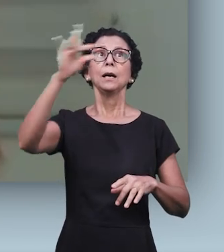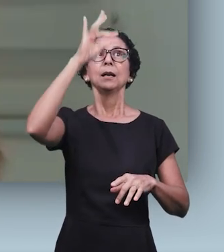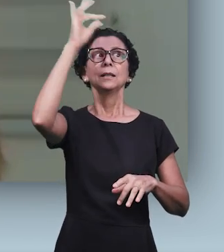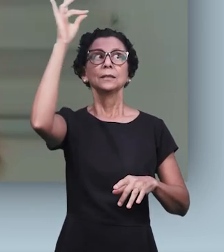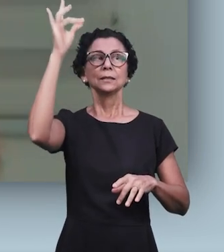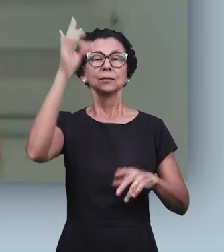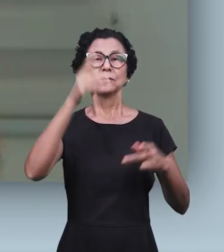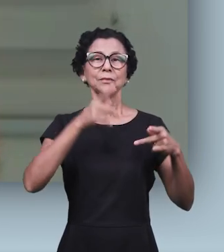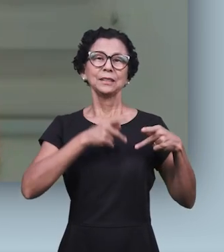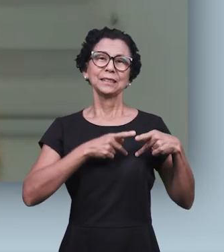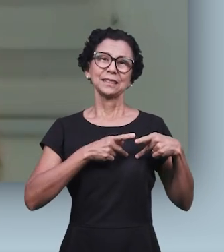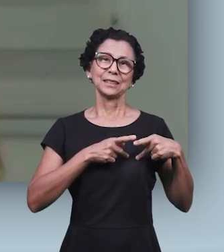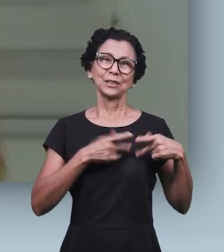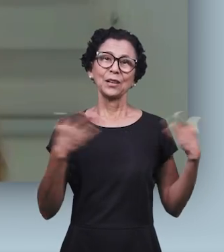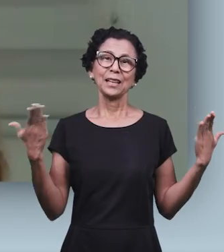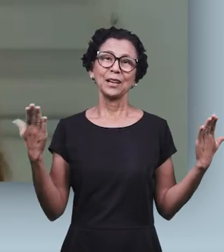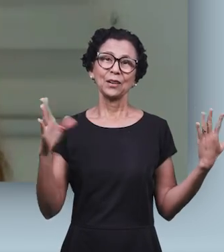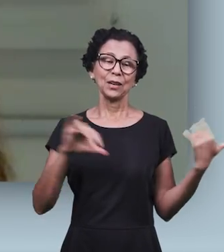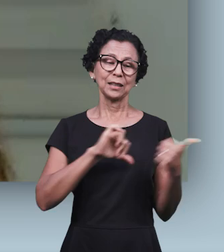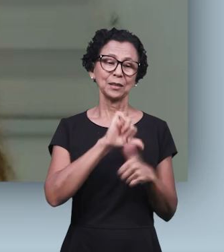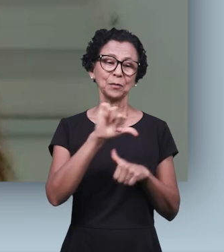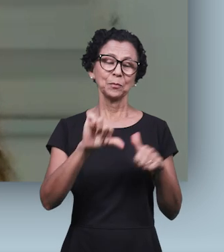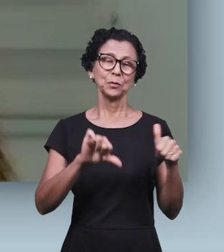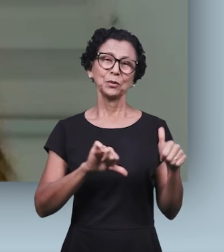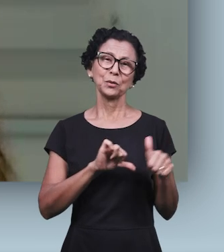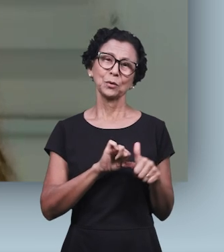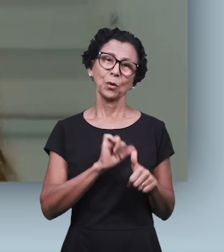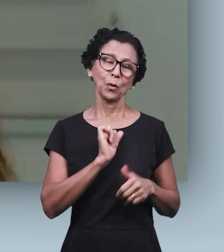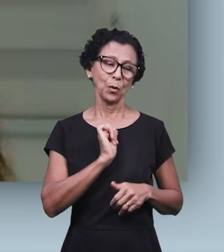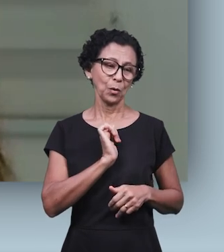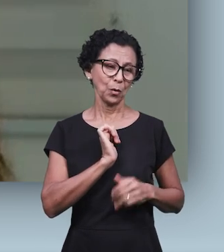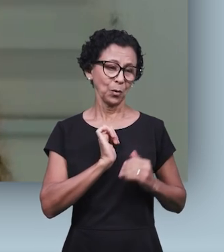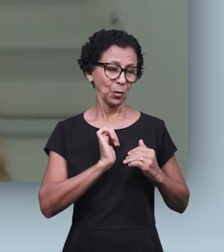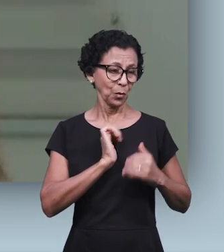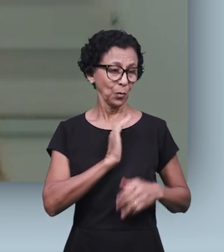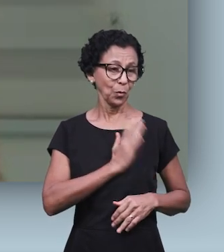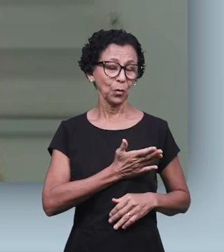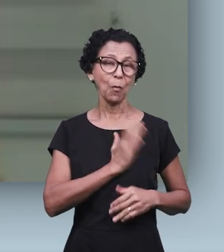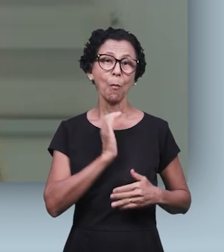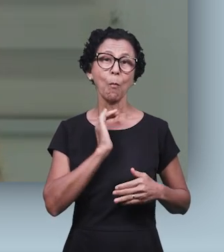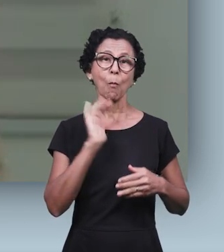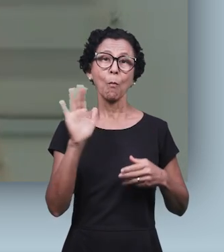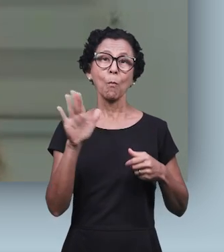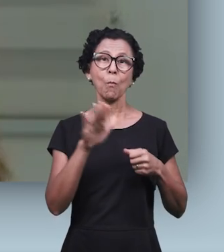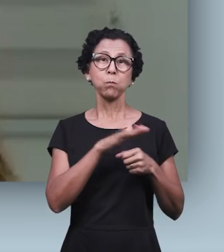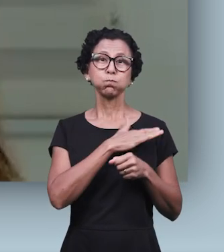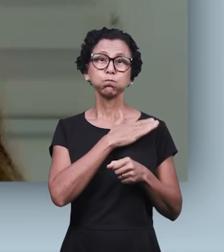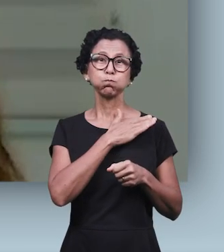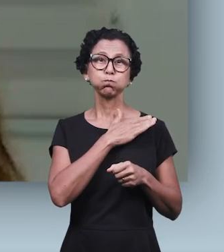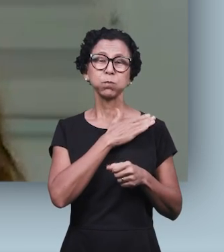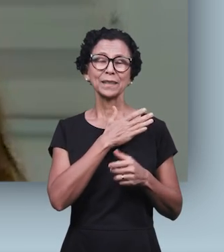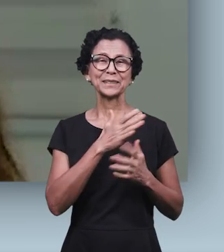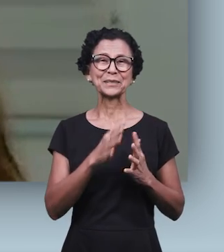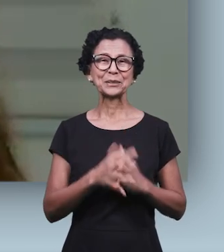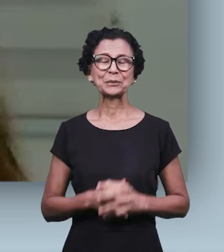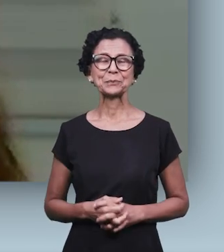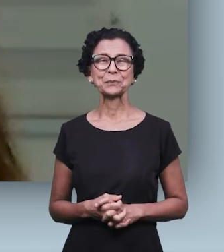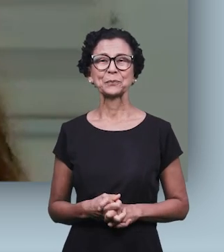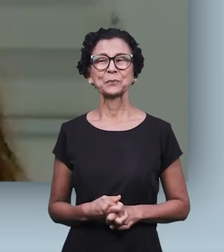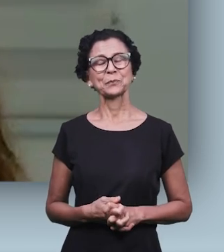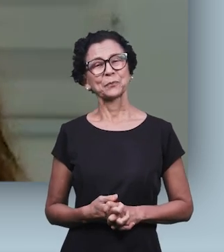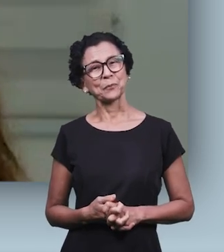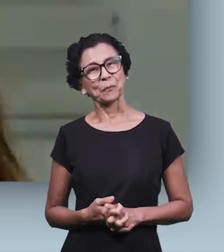Espírito Santo. E os corações deles passaram a ficar cheios. E aí, irmãos, a gente sabe também que tem